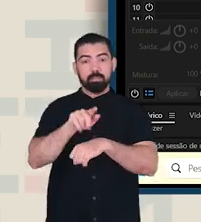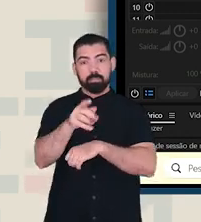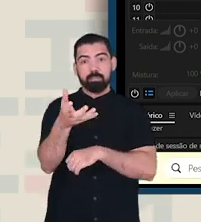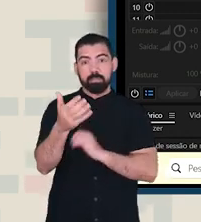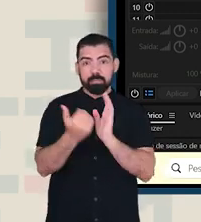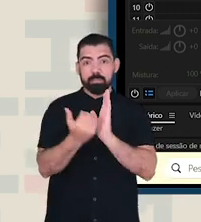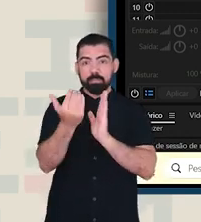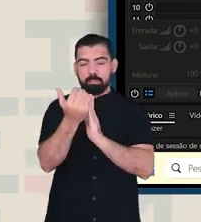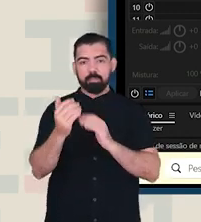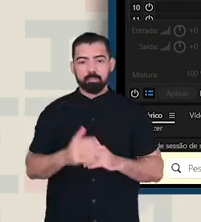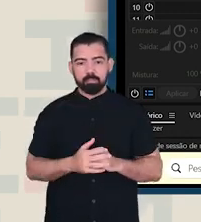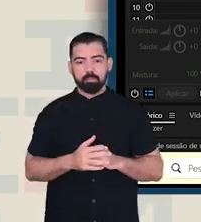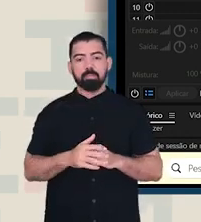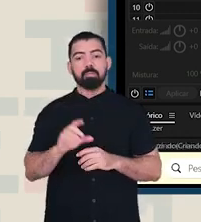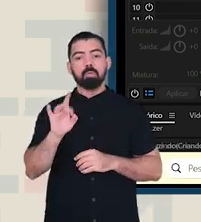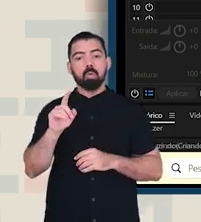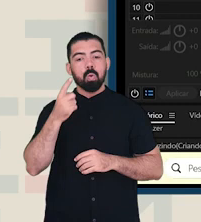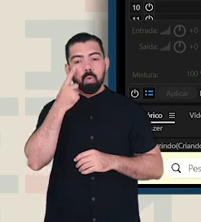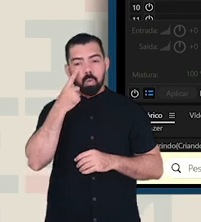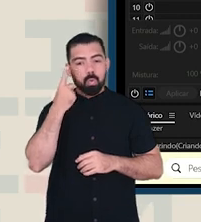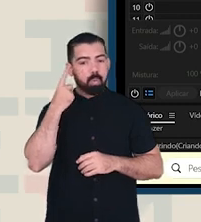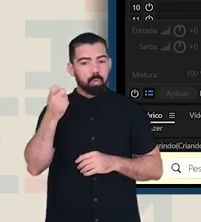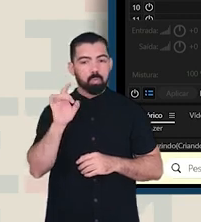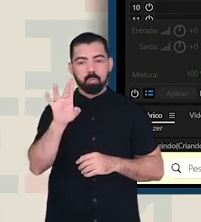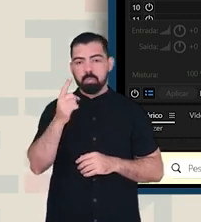mais, tocar apenas ele.